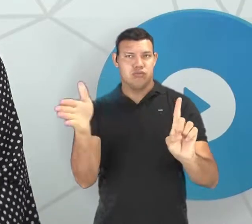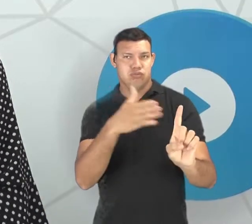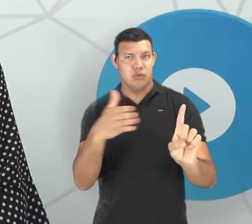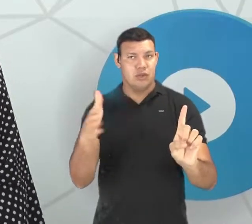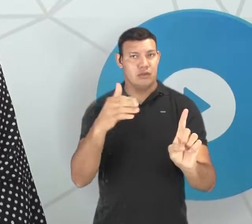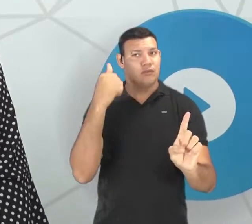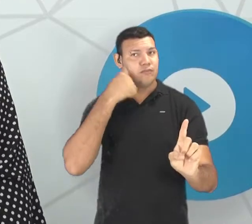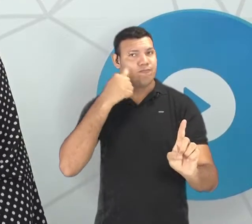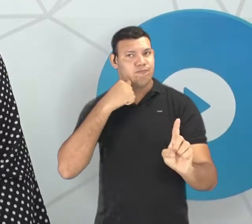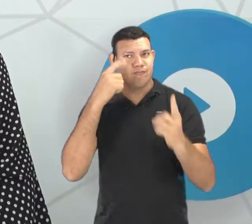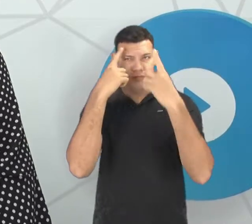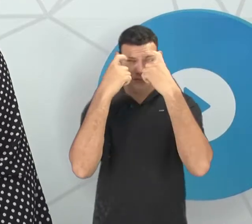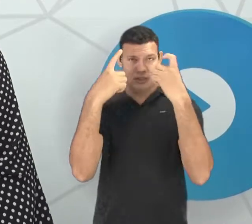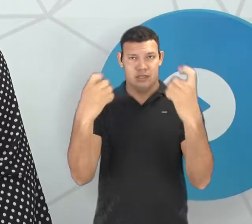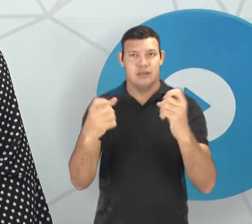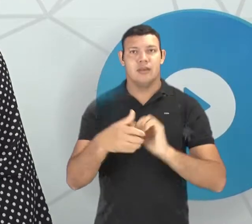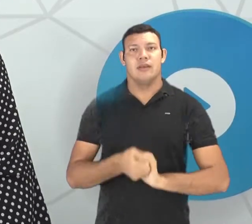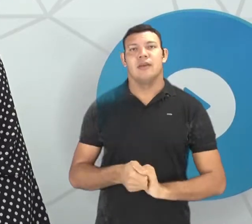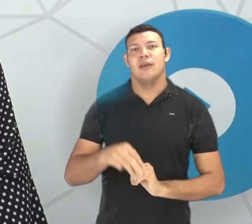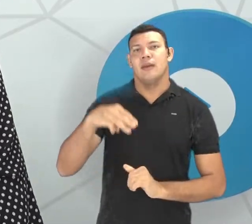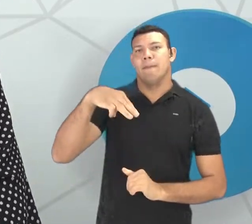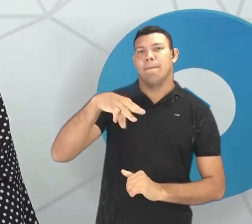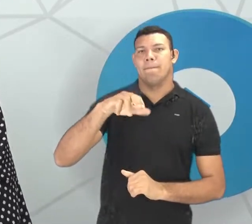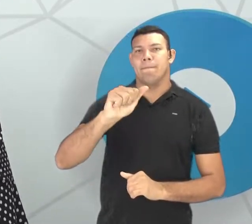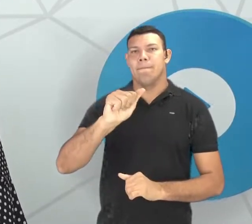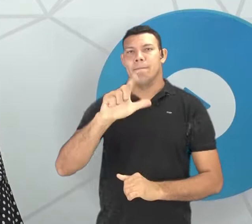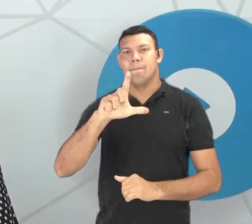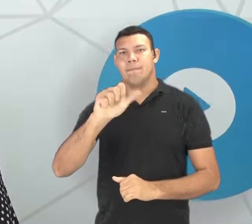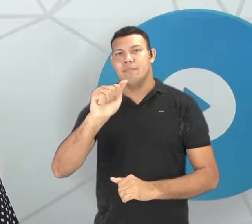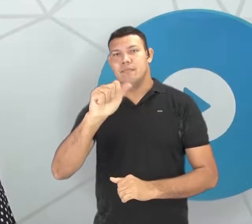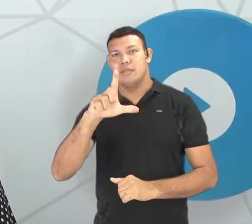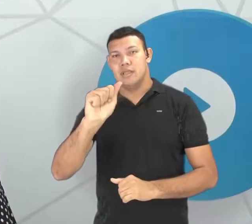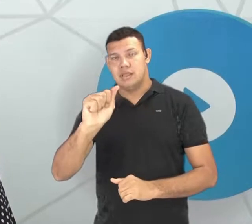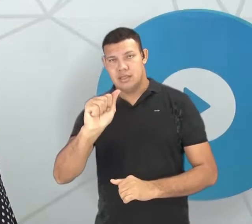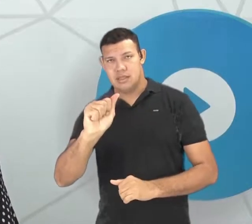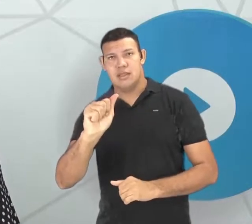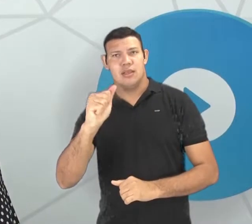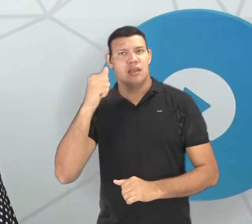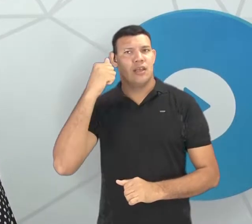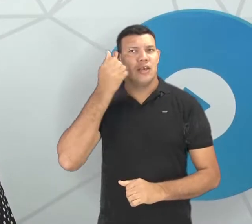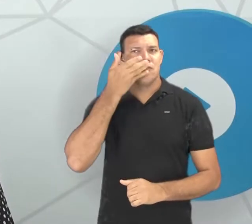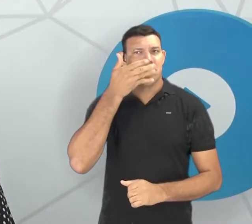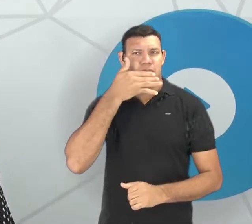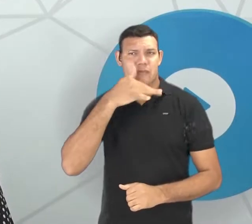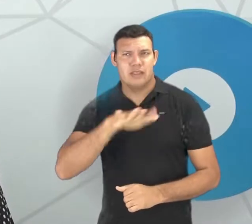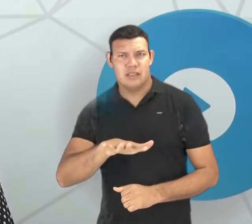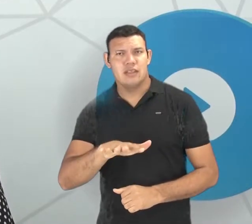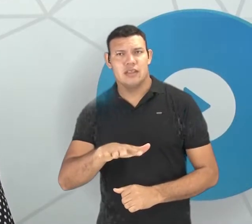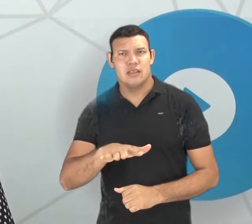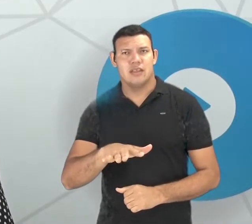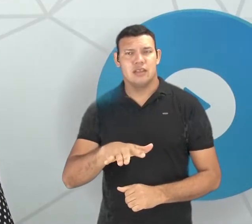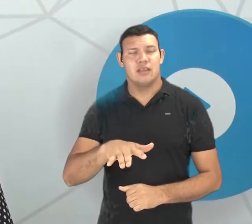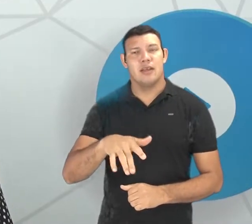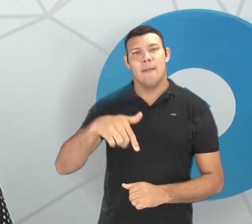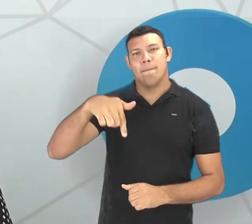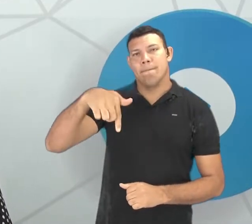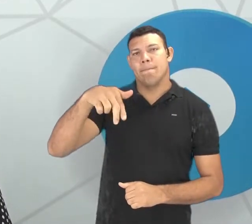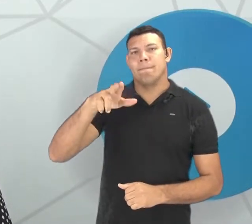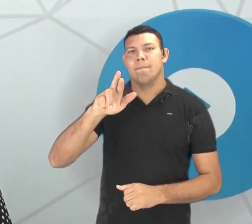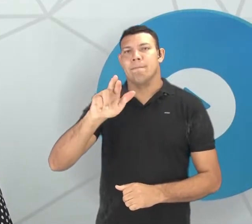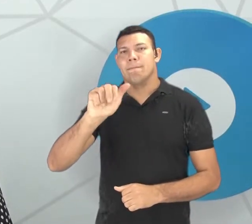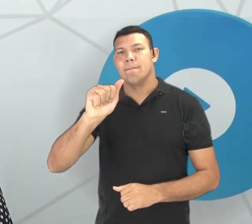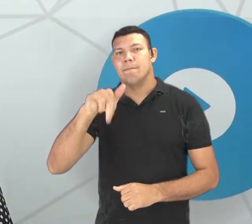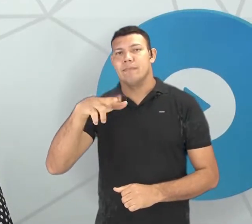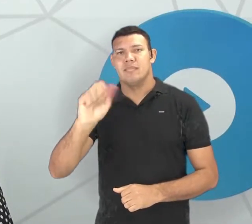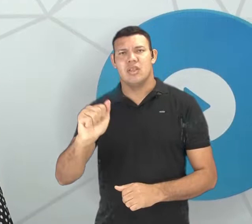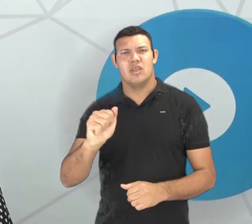Acre. A Malala, aquela menina paquistanesa, que foi inclusive impedida de estudar no seu